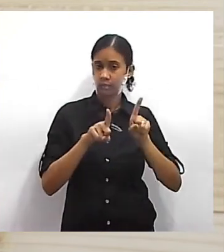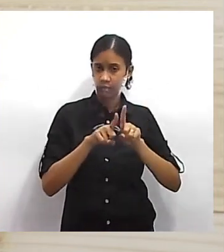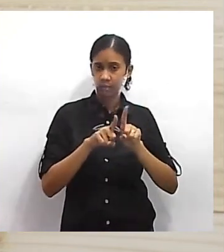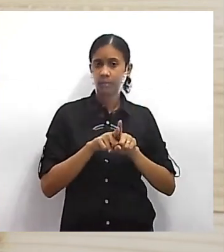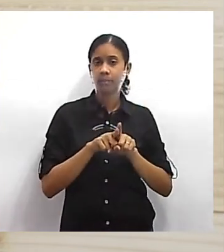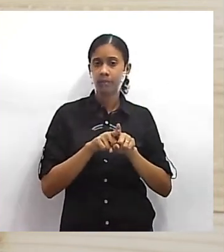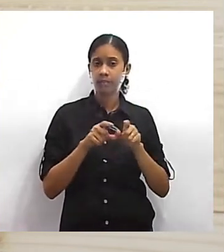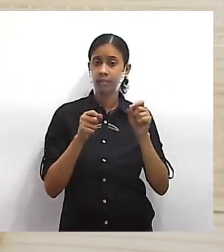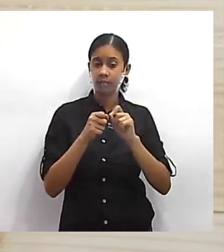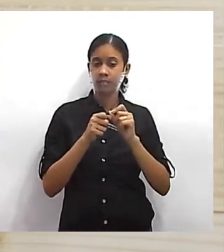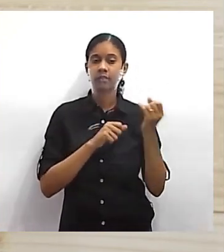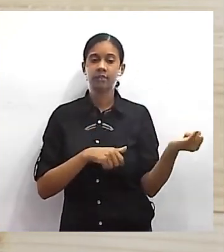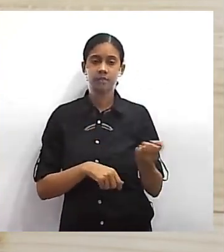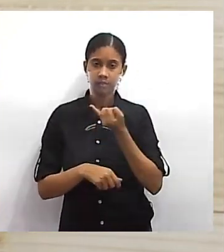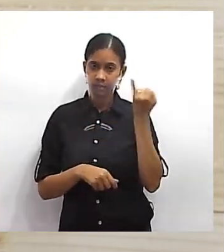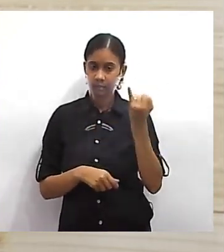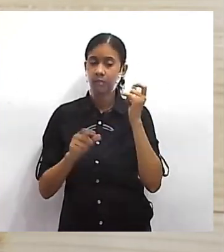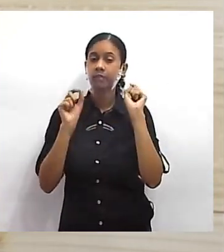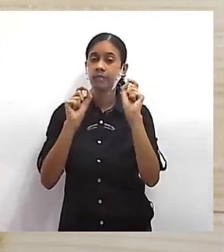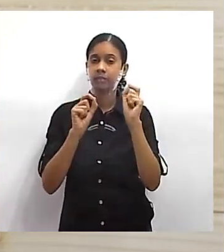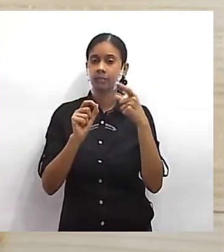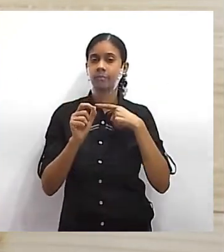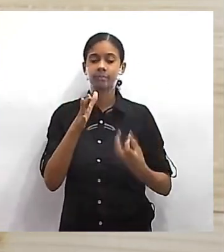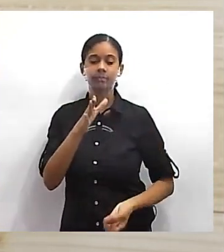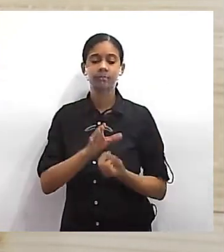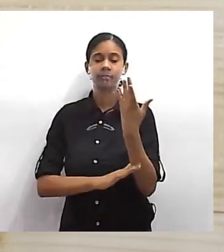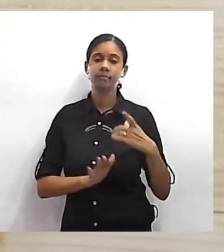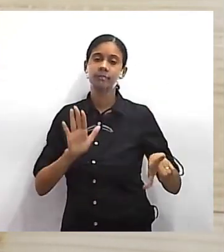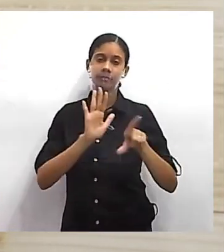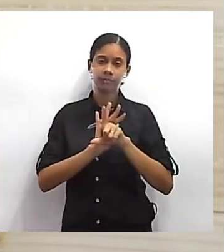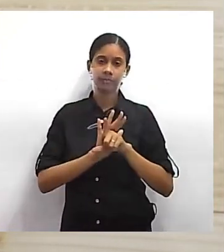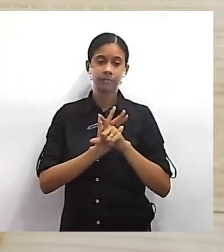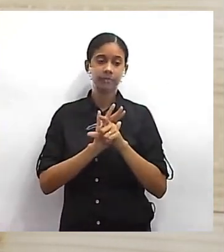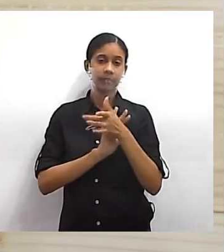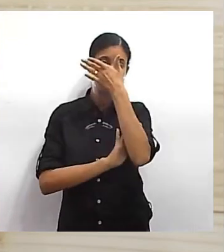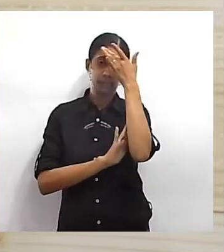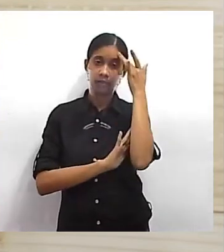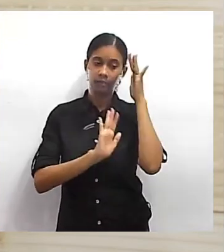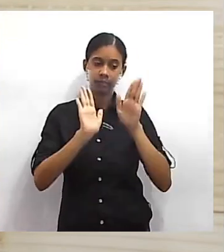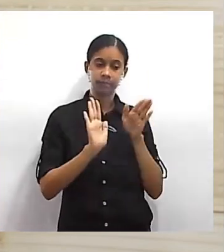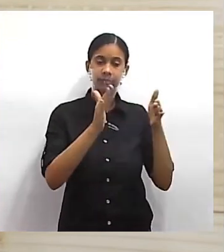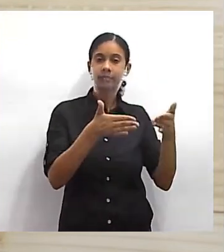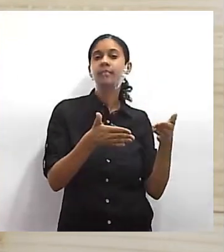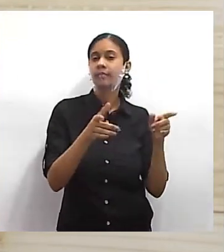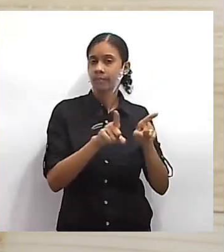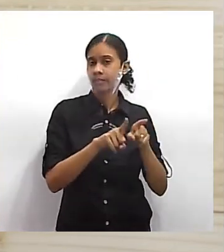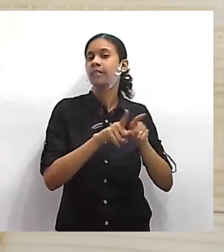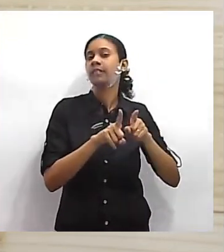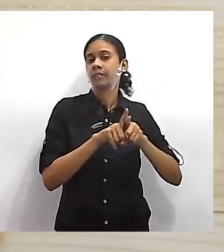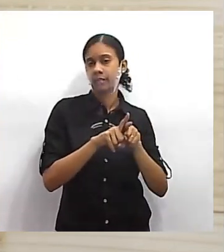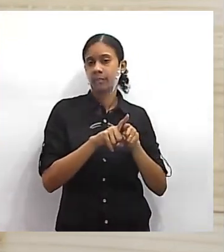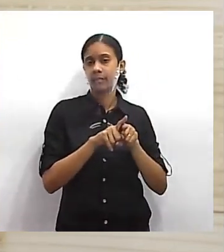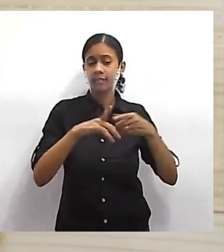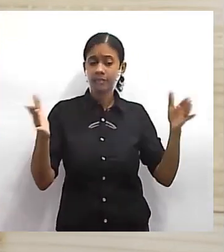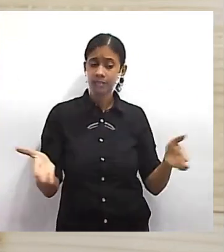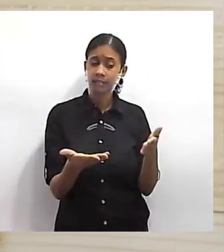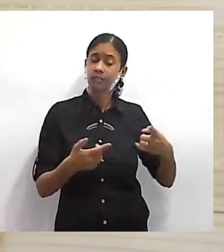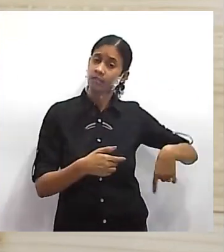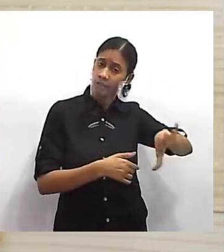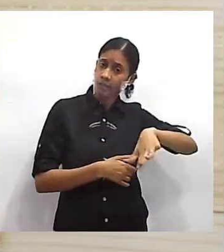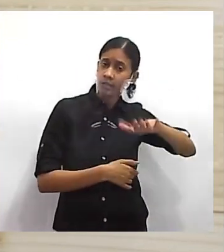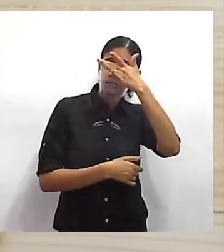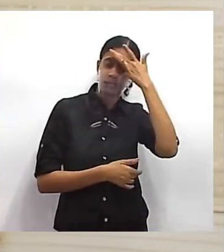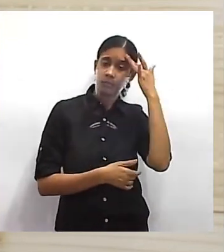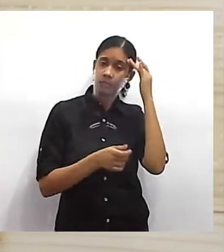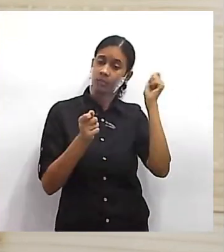elaborem leis que assegurem direitos para essa parcela da população, além de se incentivar a participação desses segmentos na